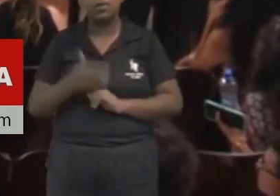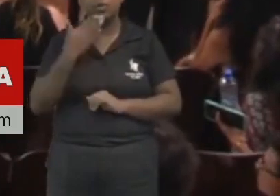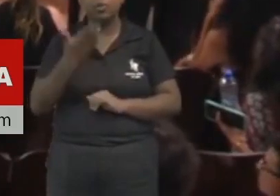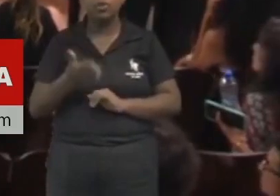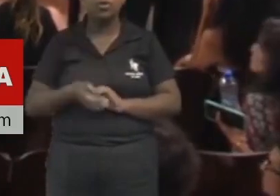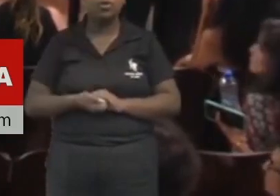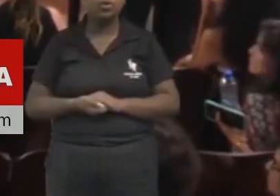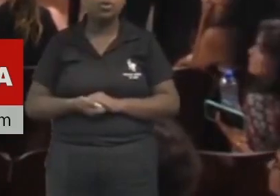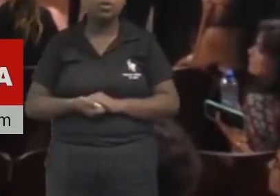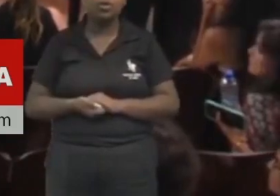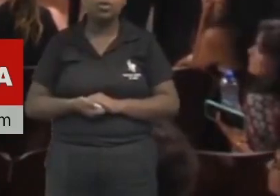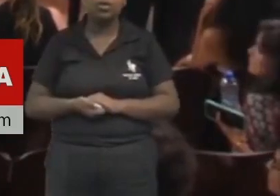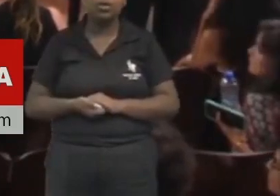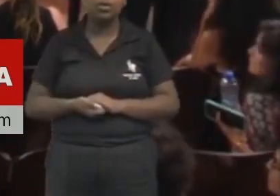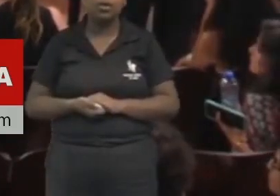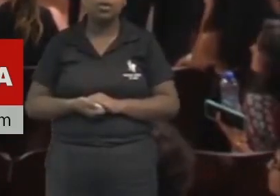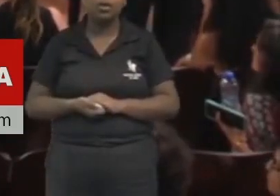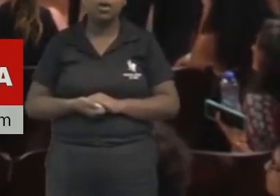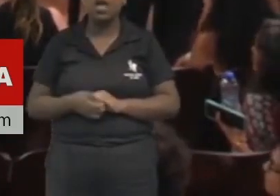senhor...